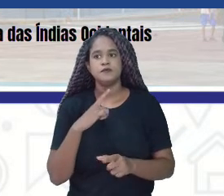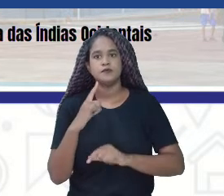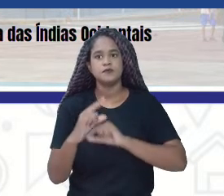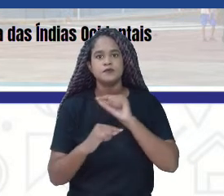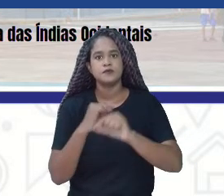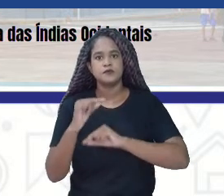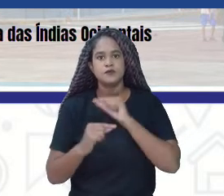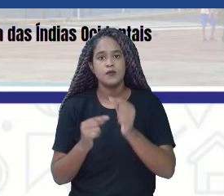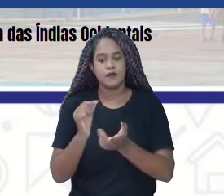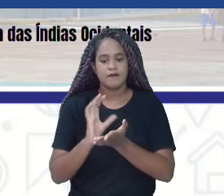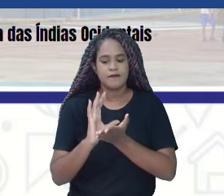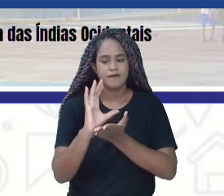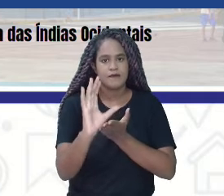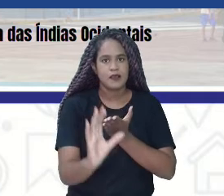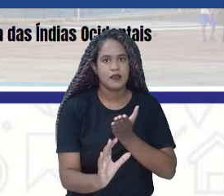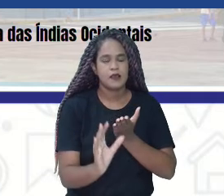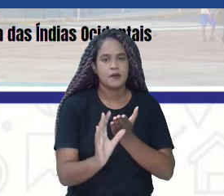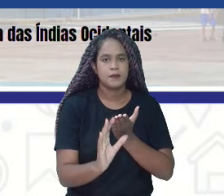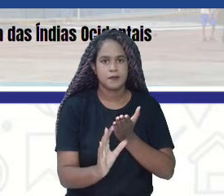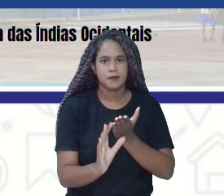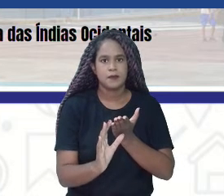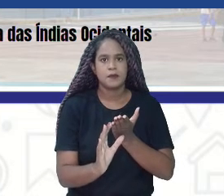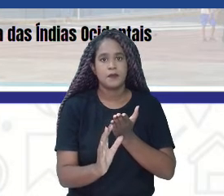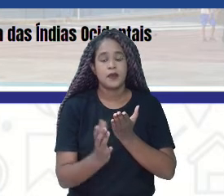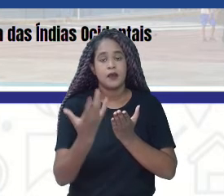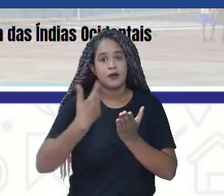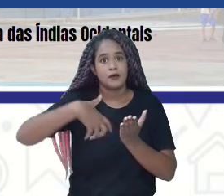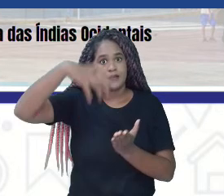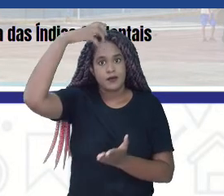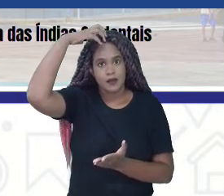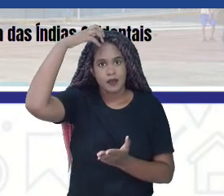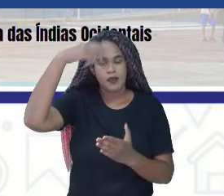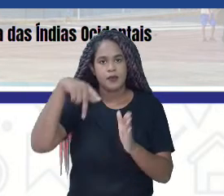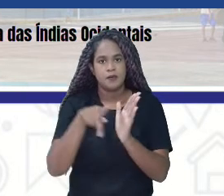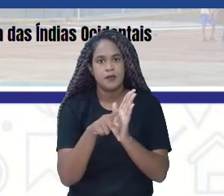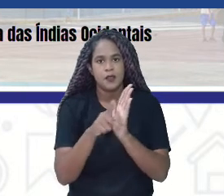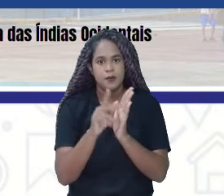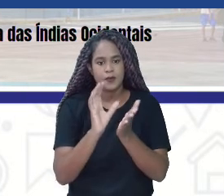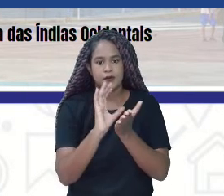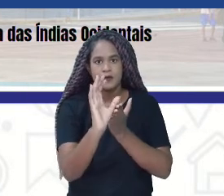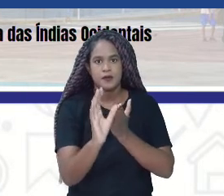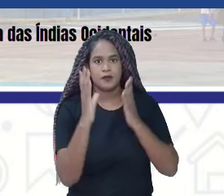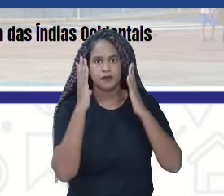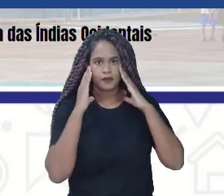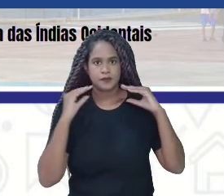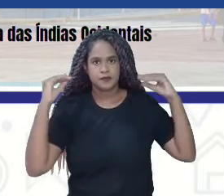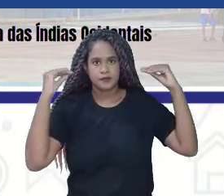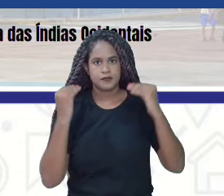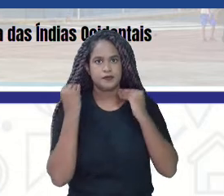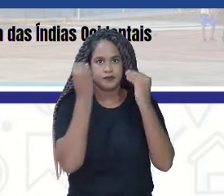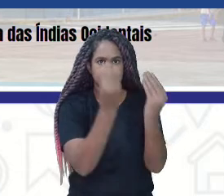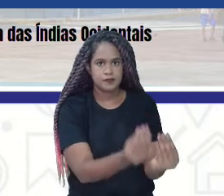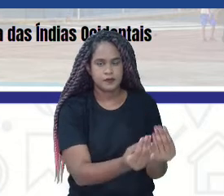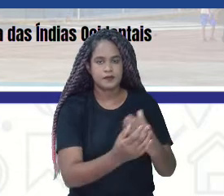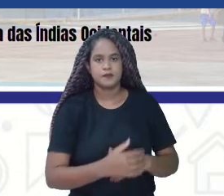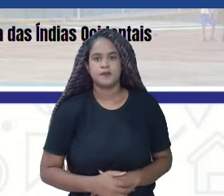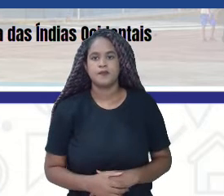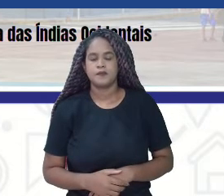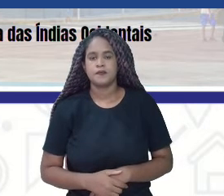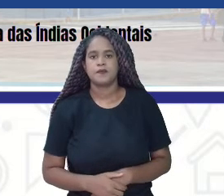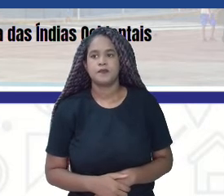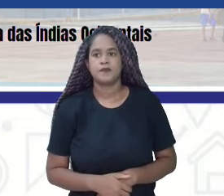ali, um financiamento ali da monarquia, né, holandesa. Então, aqui é a bandeira, né, da